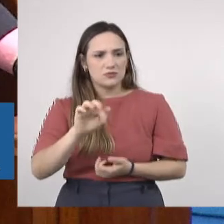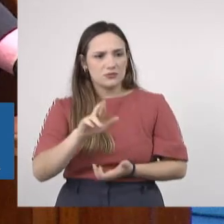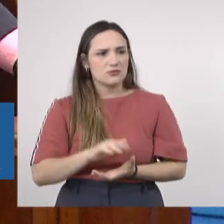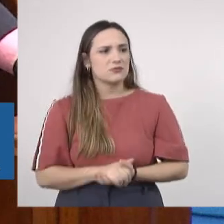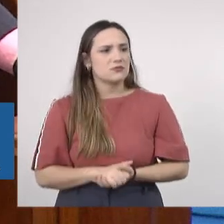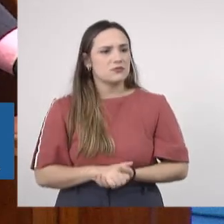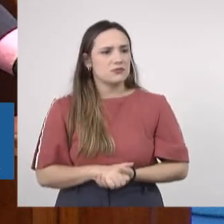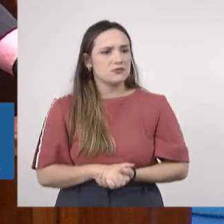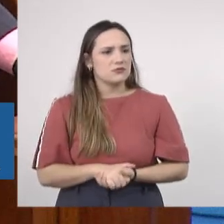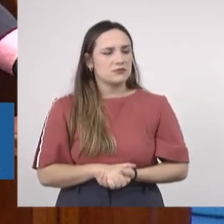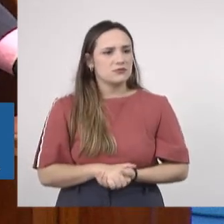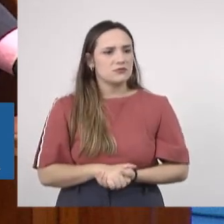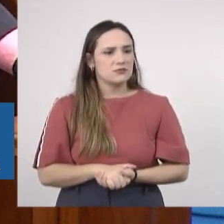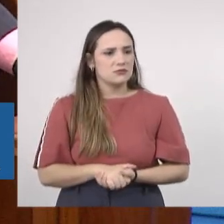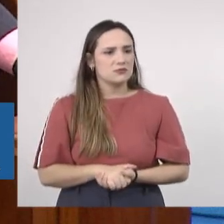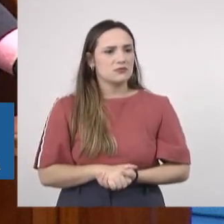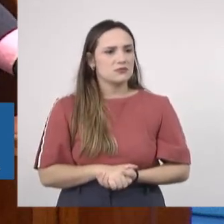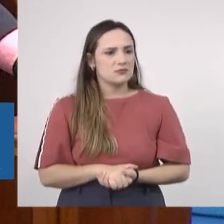Recentemente,